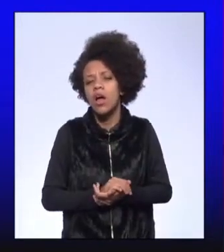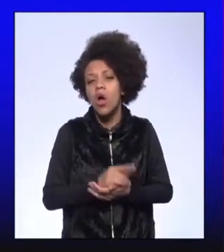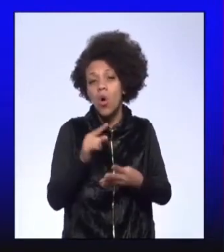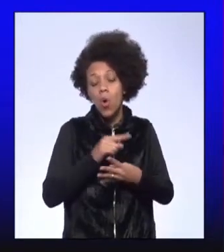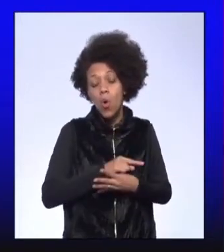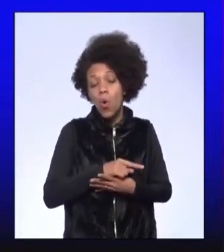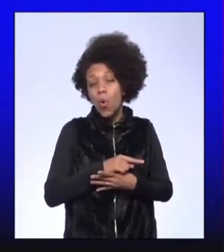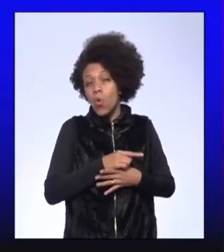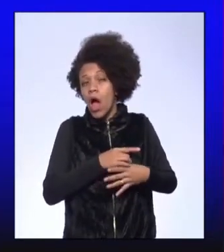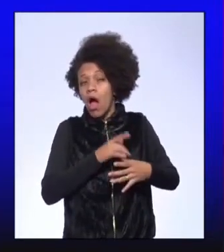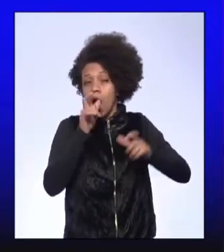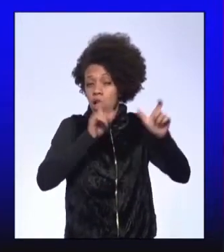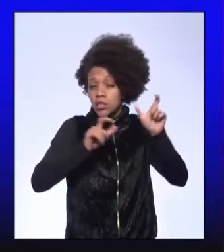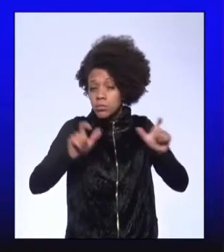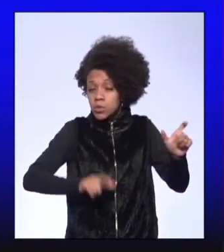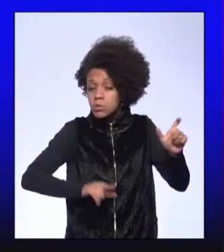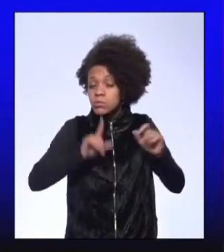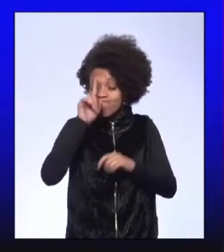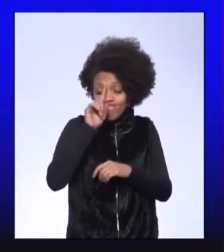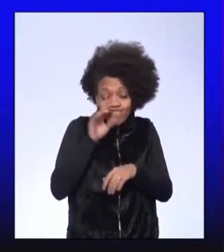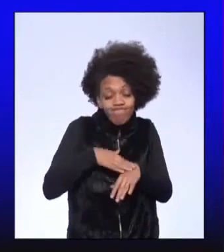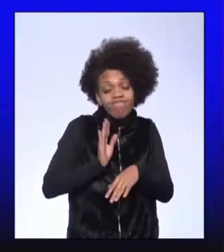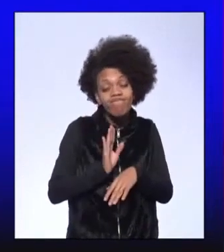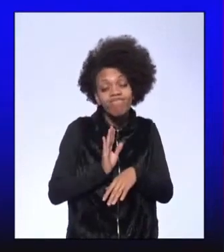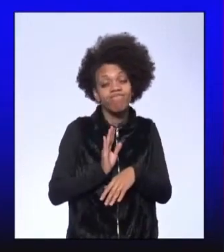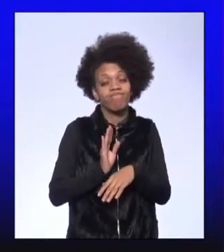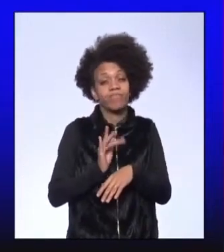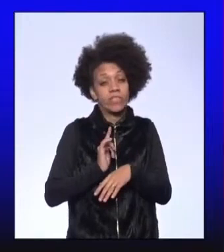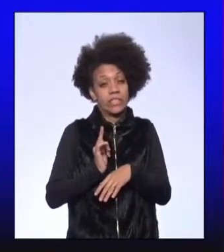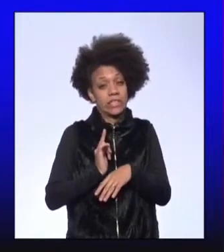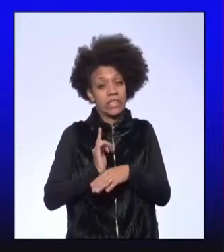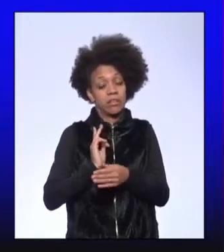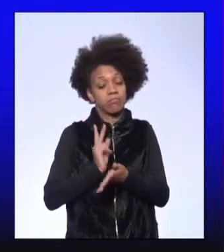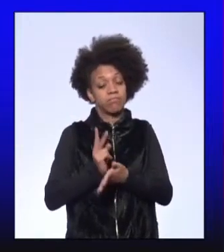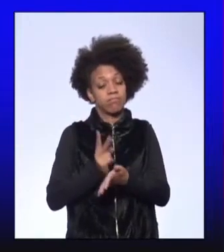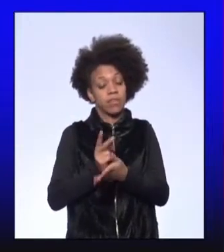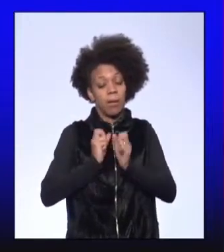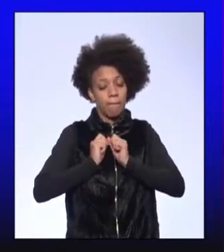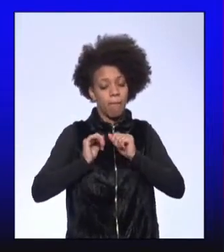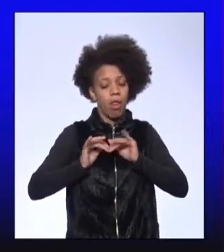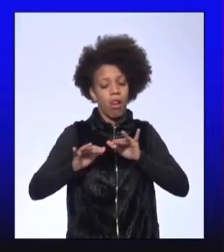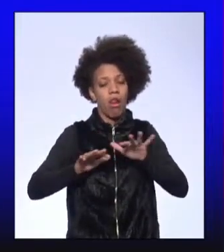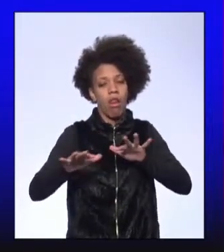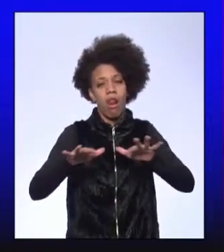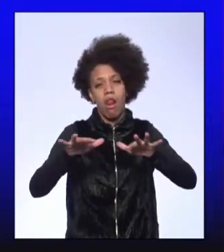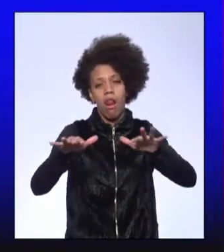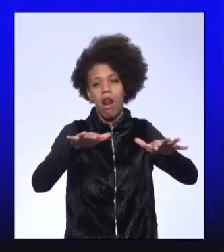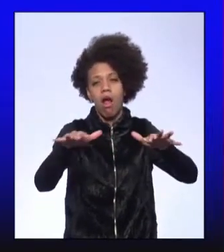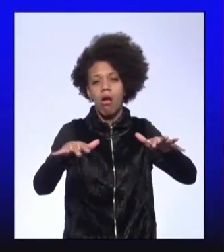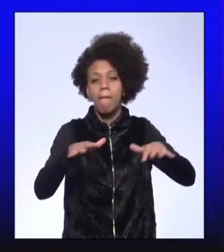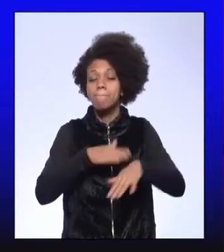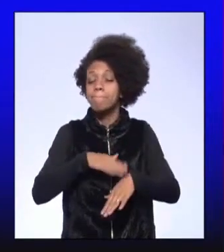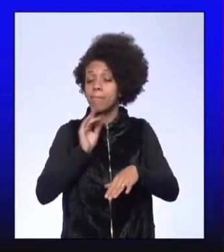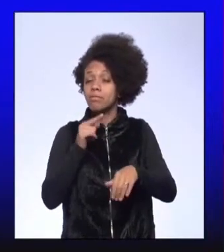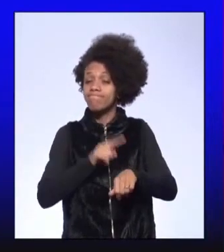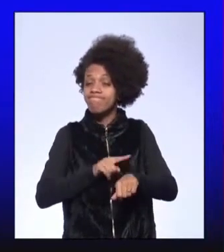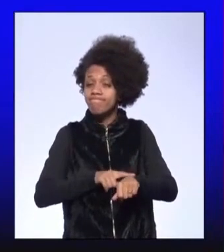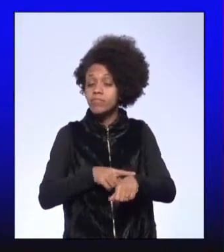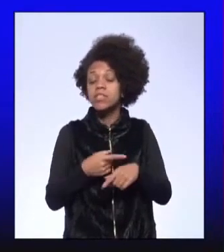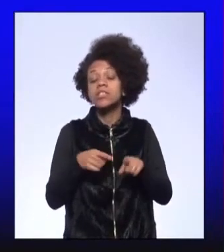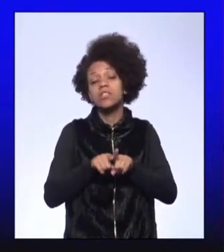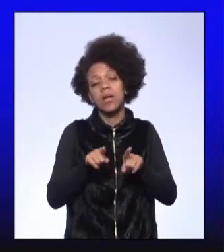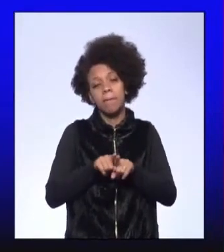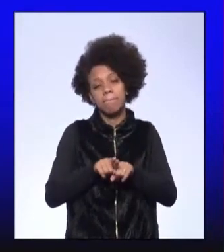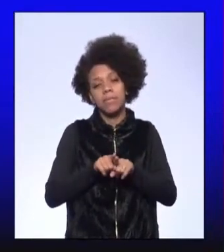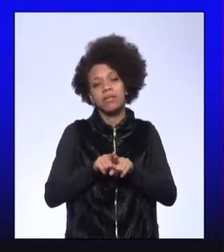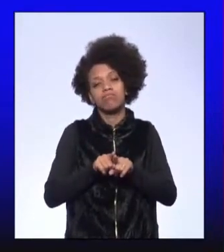quadros que são mais graves tendem a manter a transmissão do vírus por mais tempo e em maior